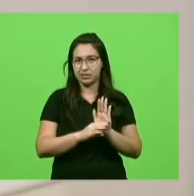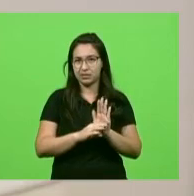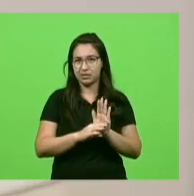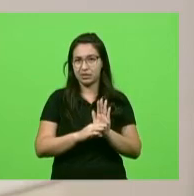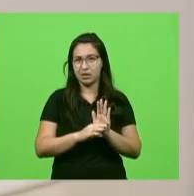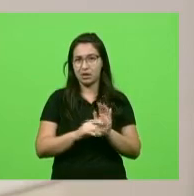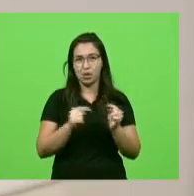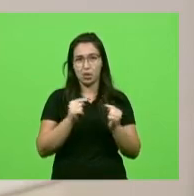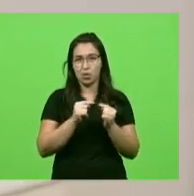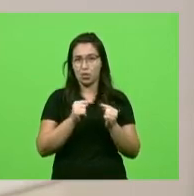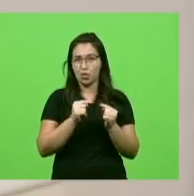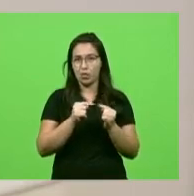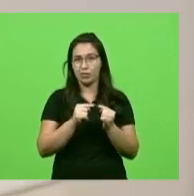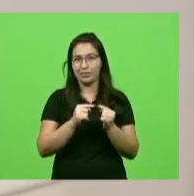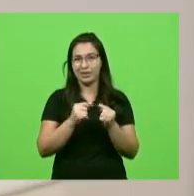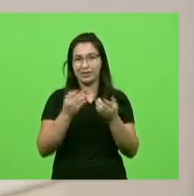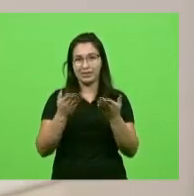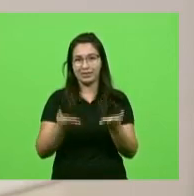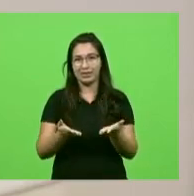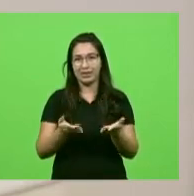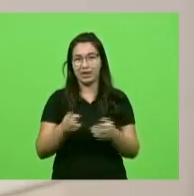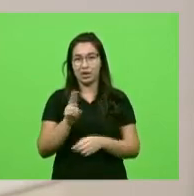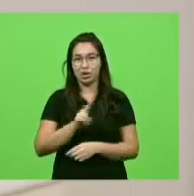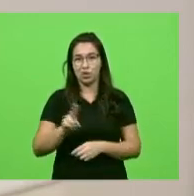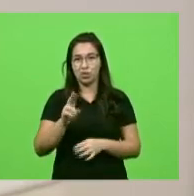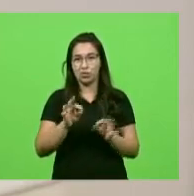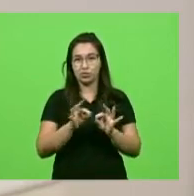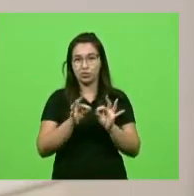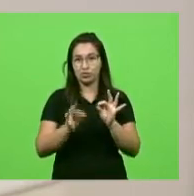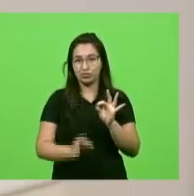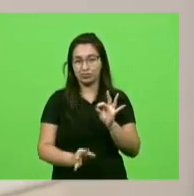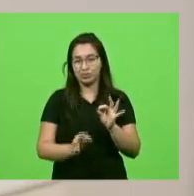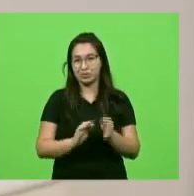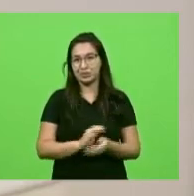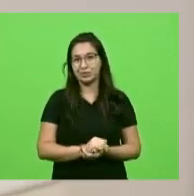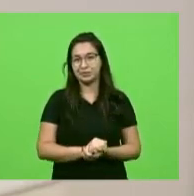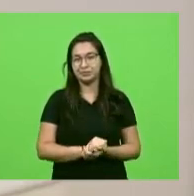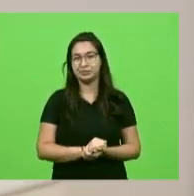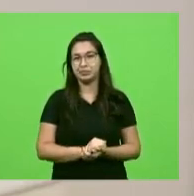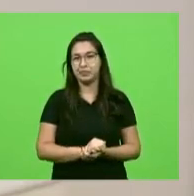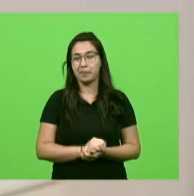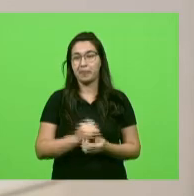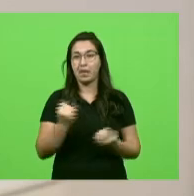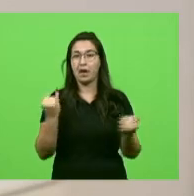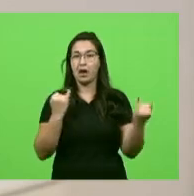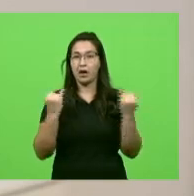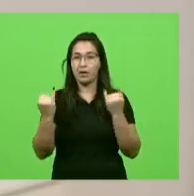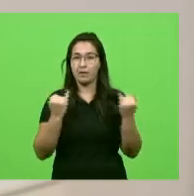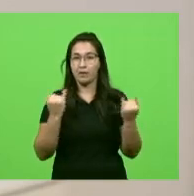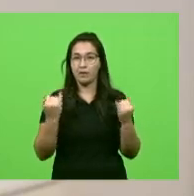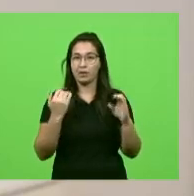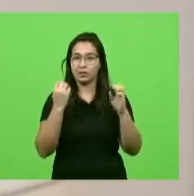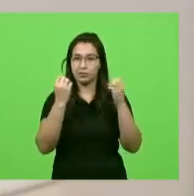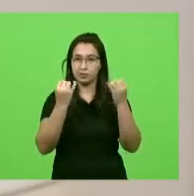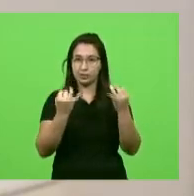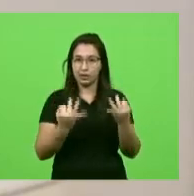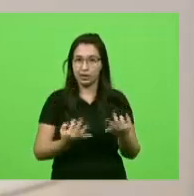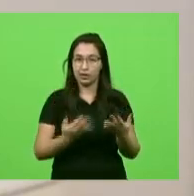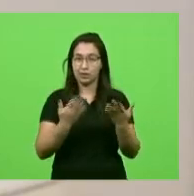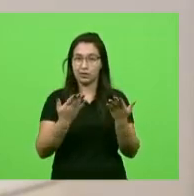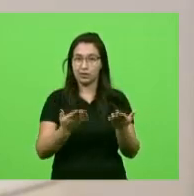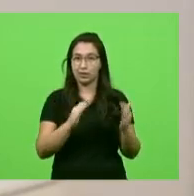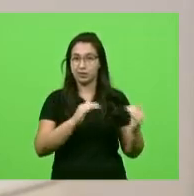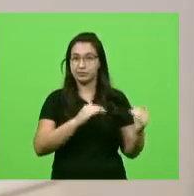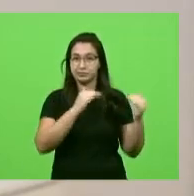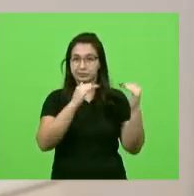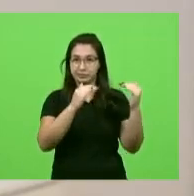longa permanência, uso estacionário, fecha aspas. As informações prestadas pelo superintendente dos hospitais